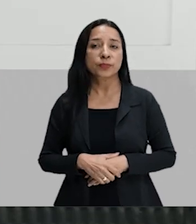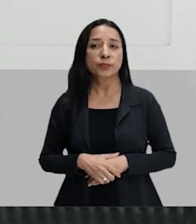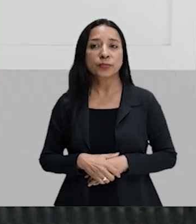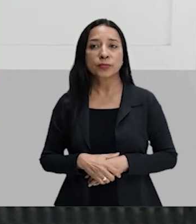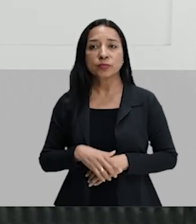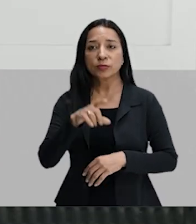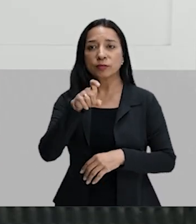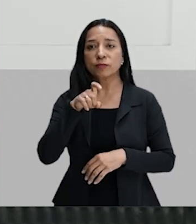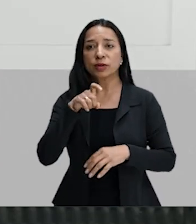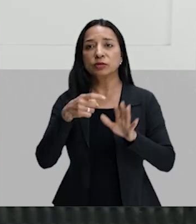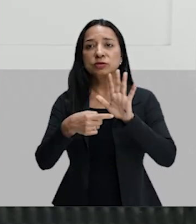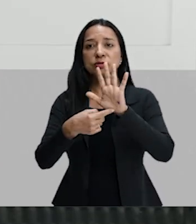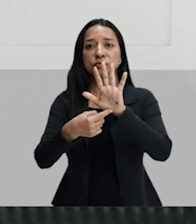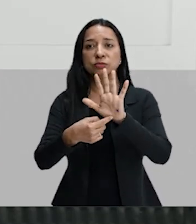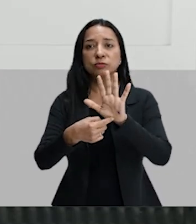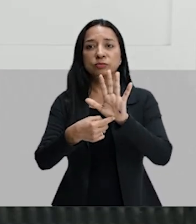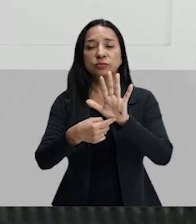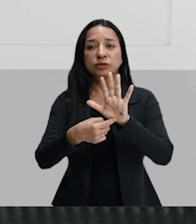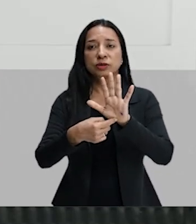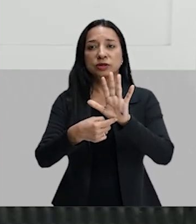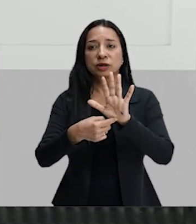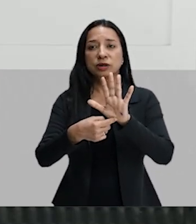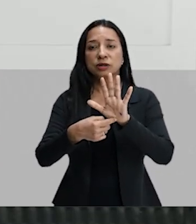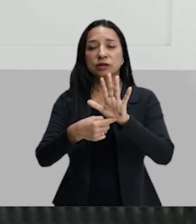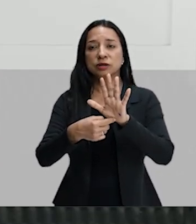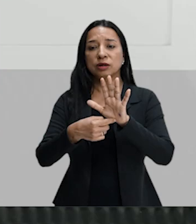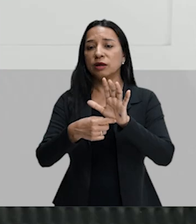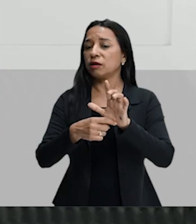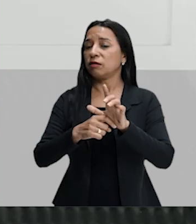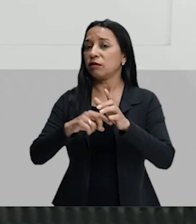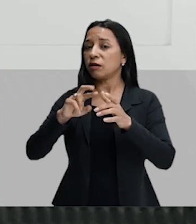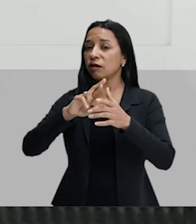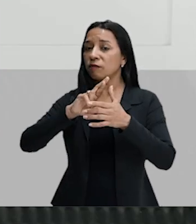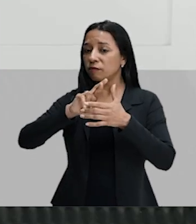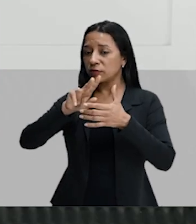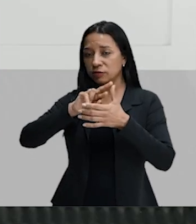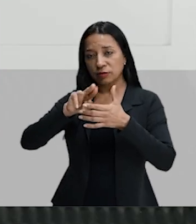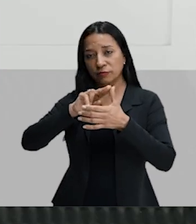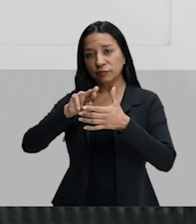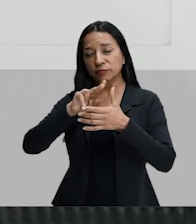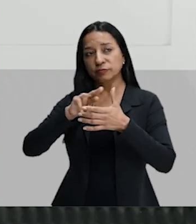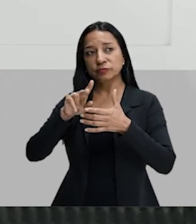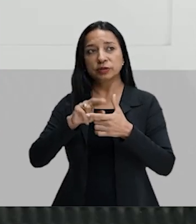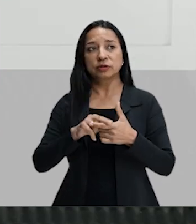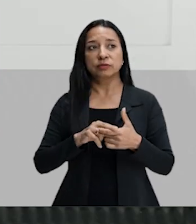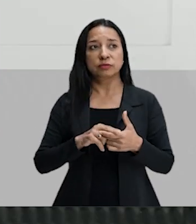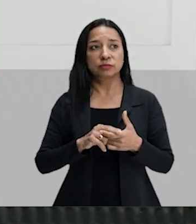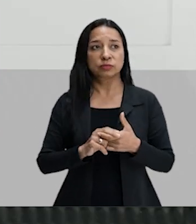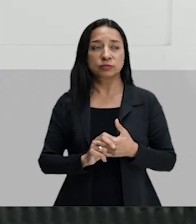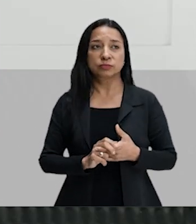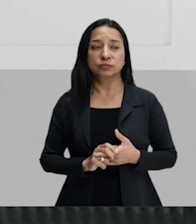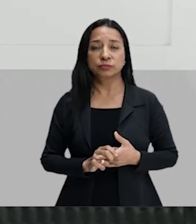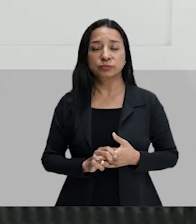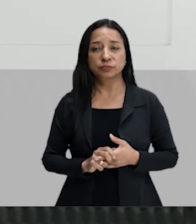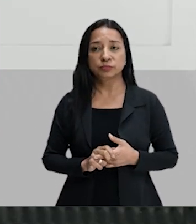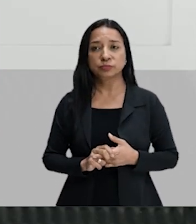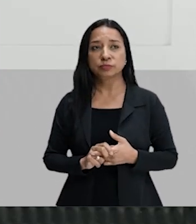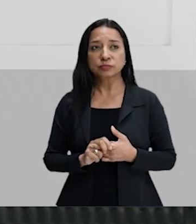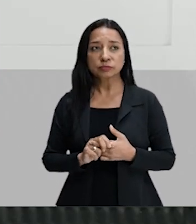x representa a variável. É a variável do polinômio.